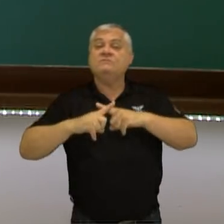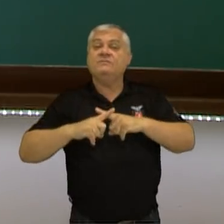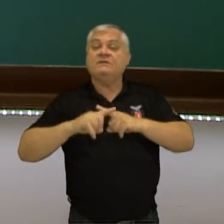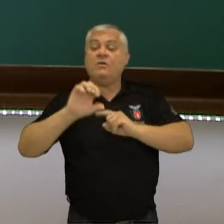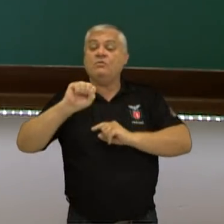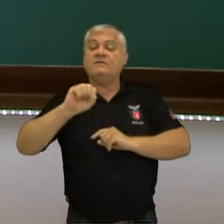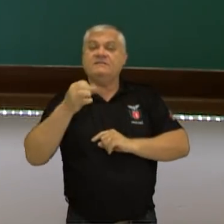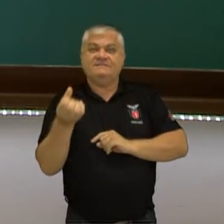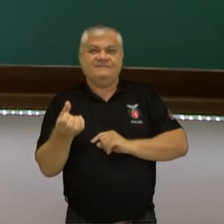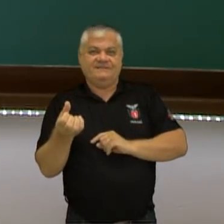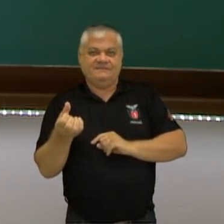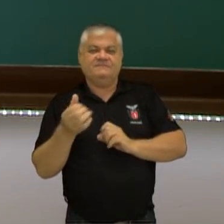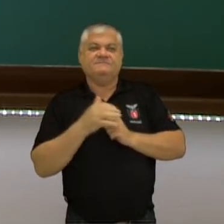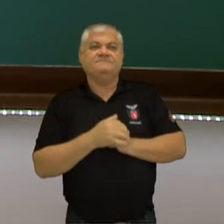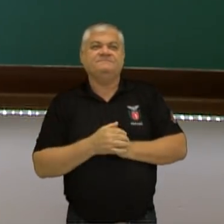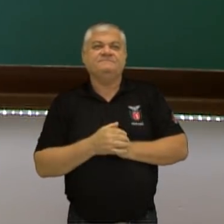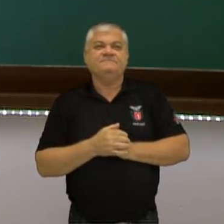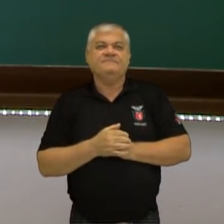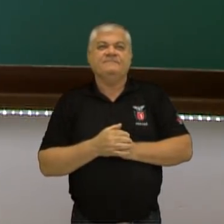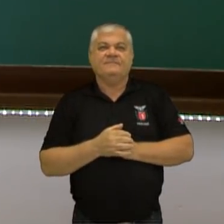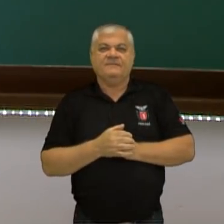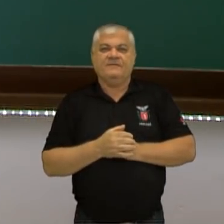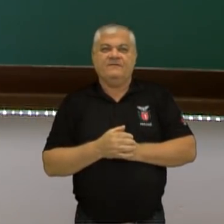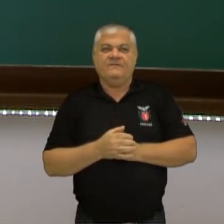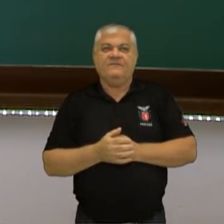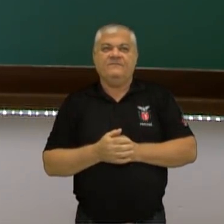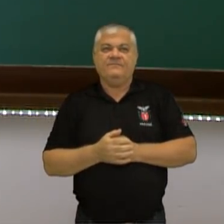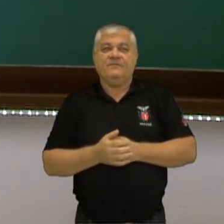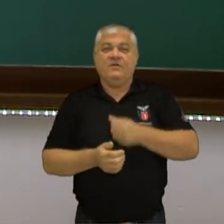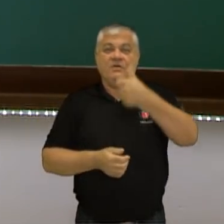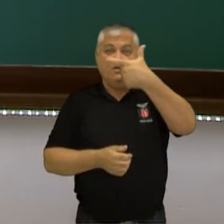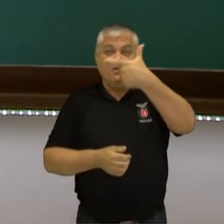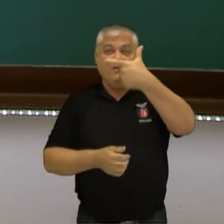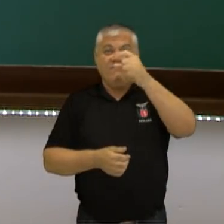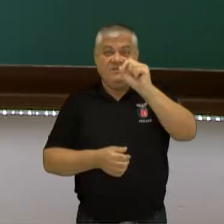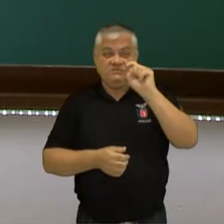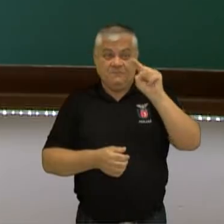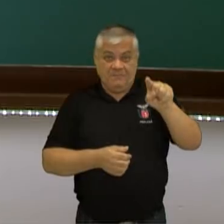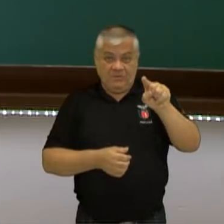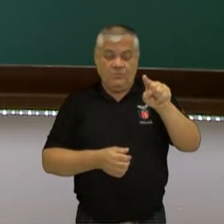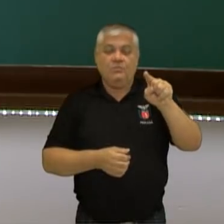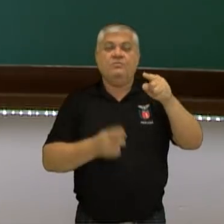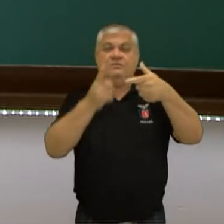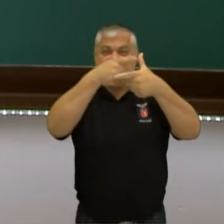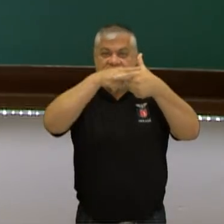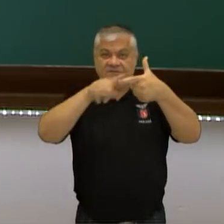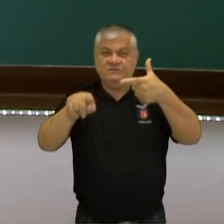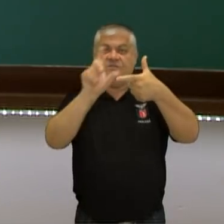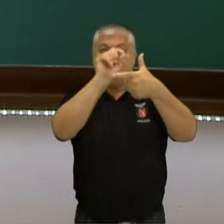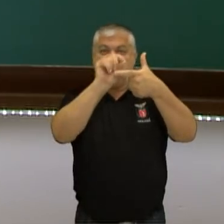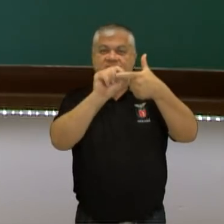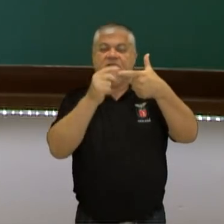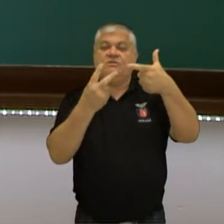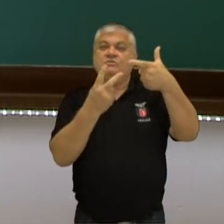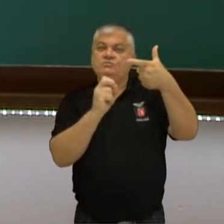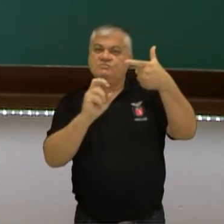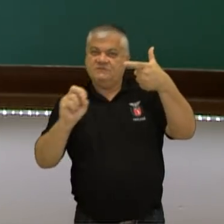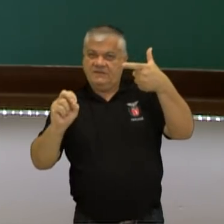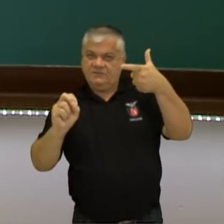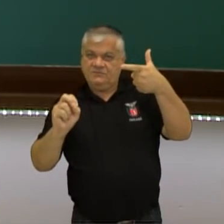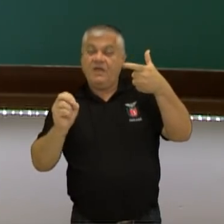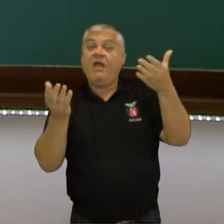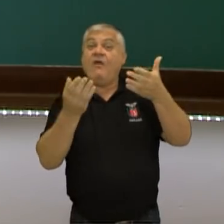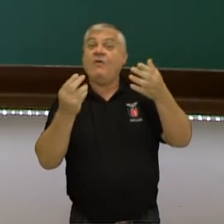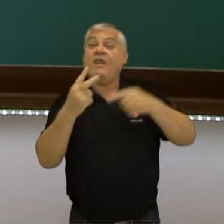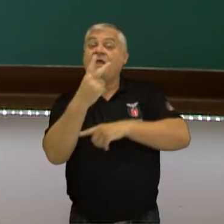por 86. Confere lá, então. Olha só. 20 mil dividido por 100 é 200. Agora